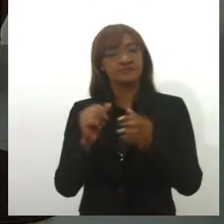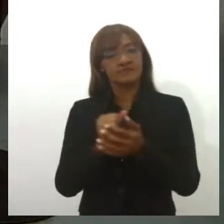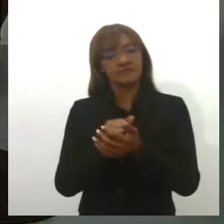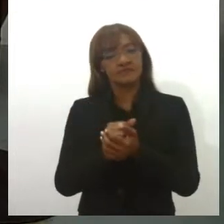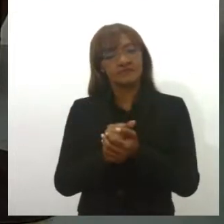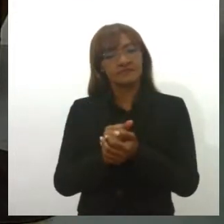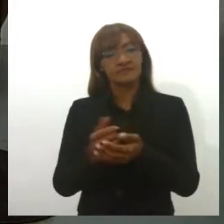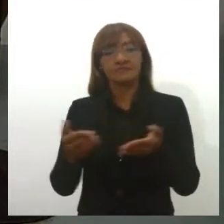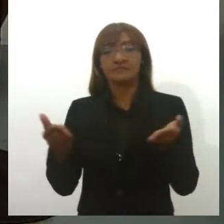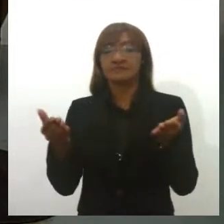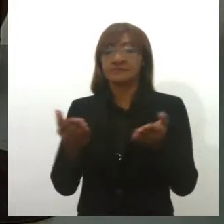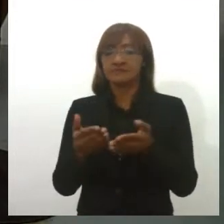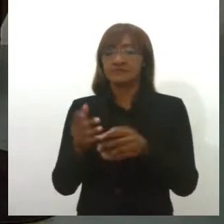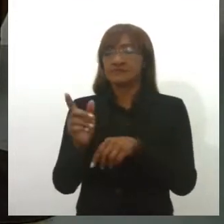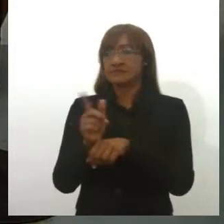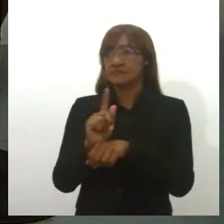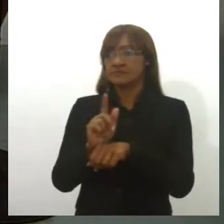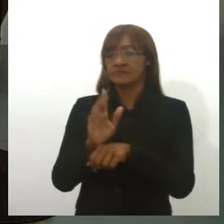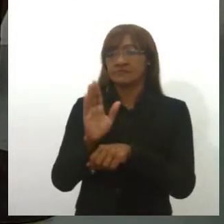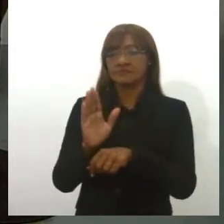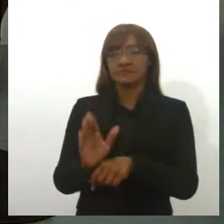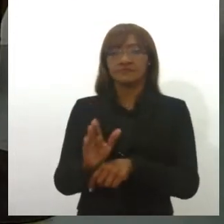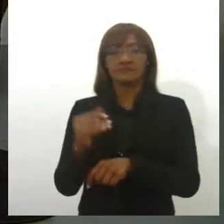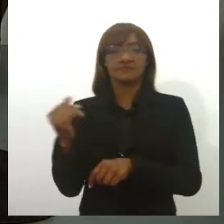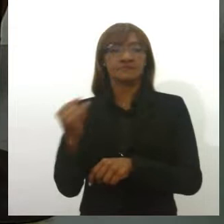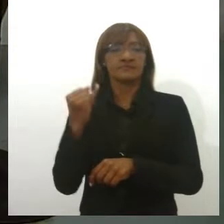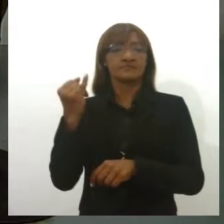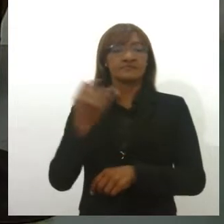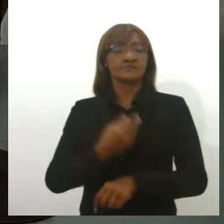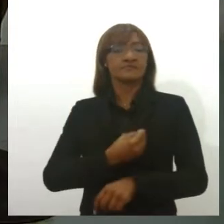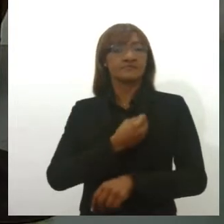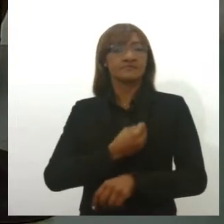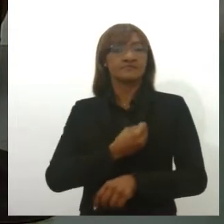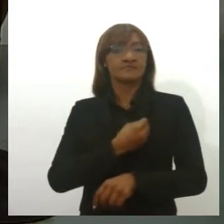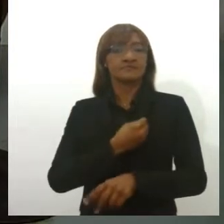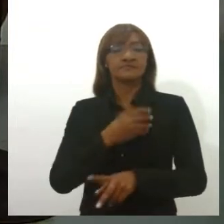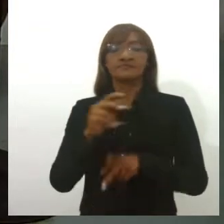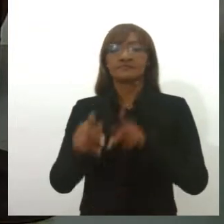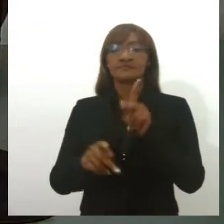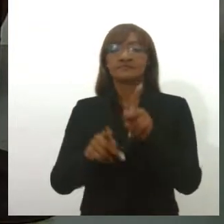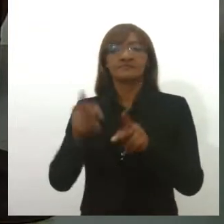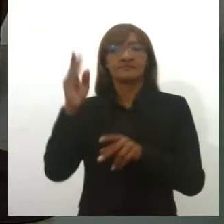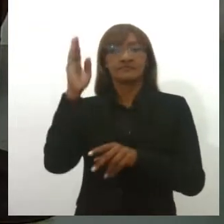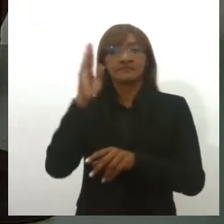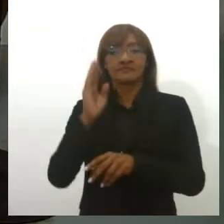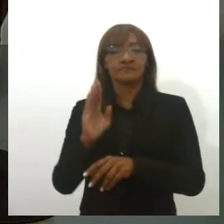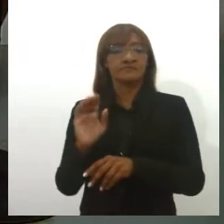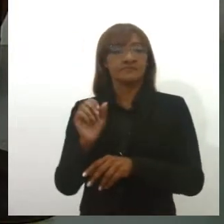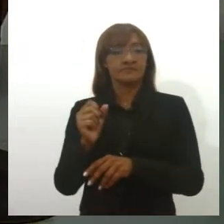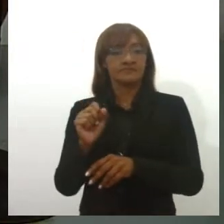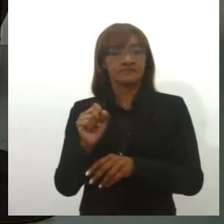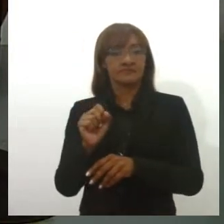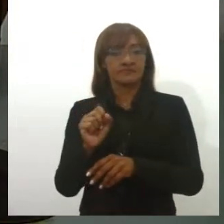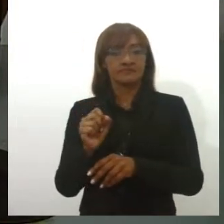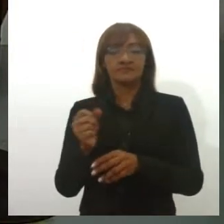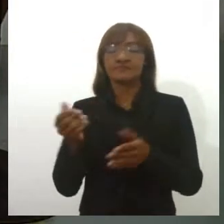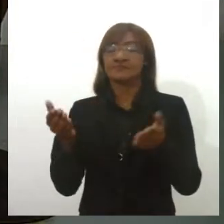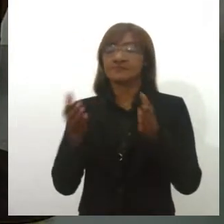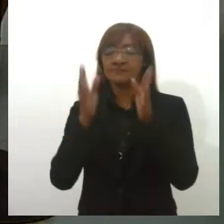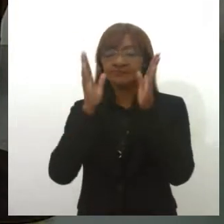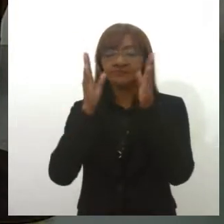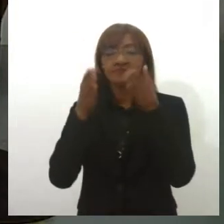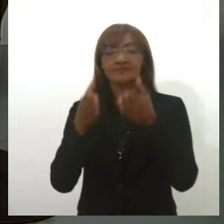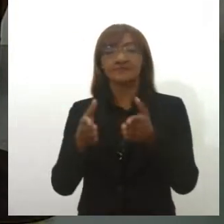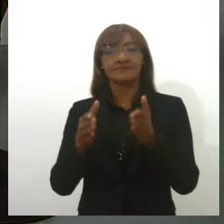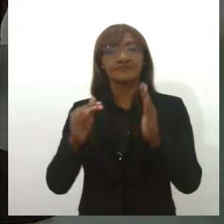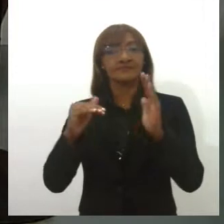a gestão pública nacional relevantes para o cotidiano da população brasileira e sergipana. Esse é o foco do